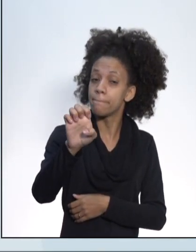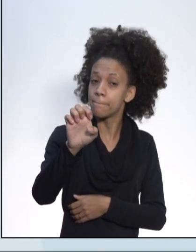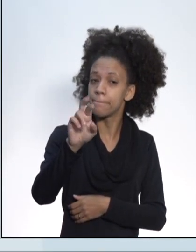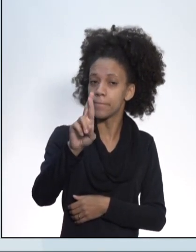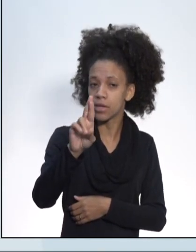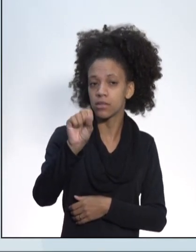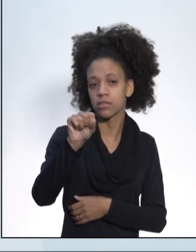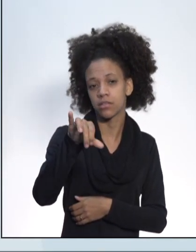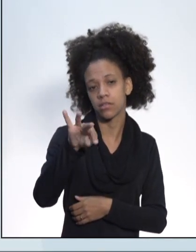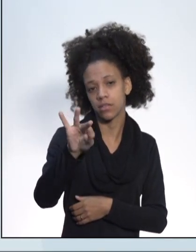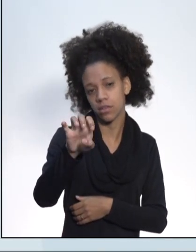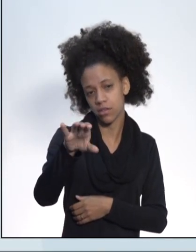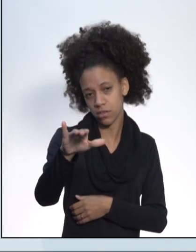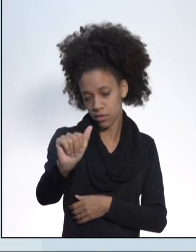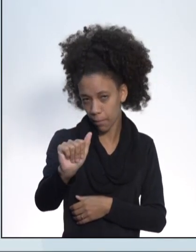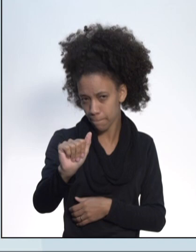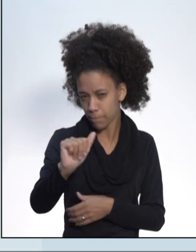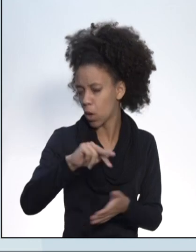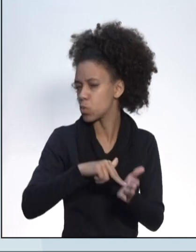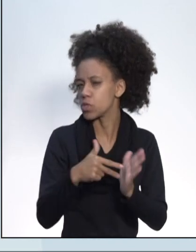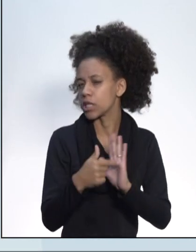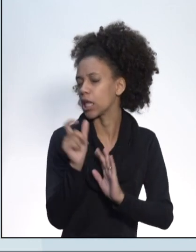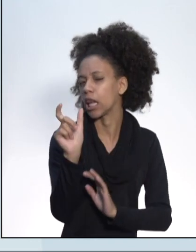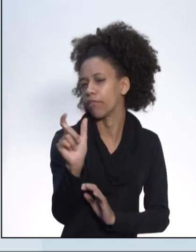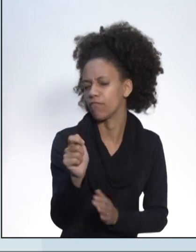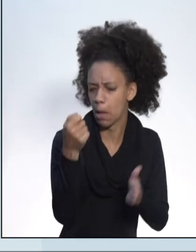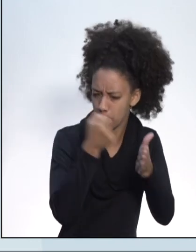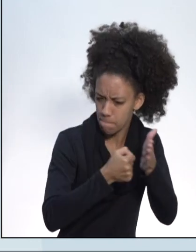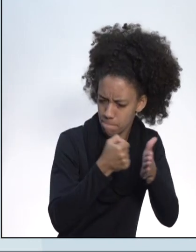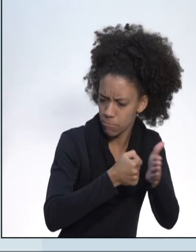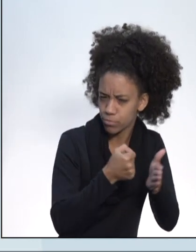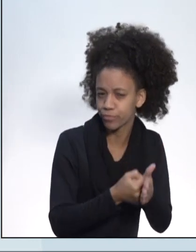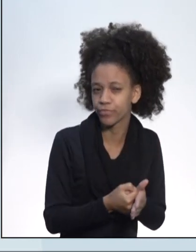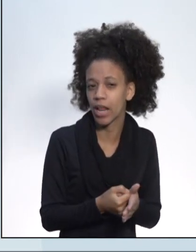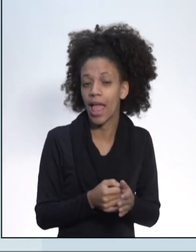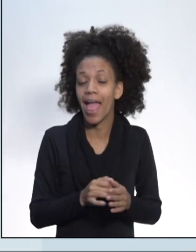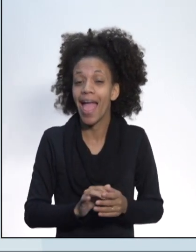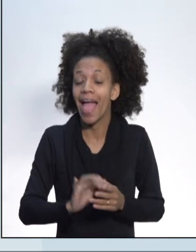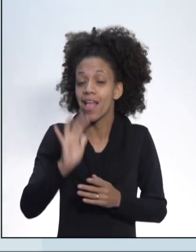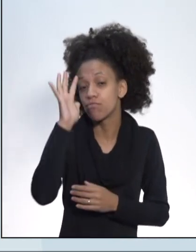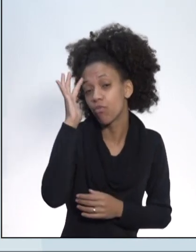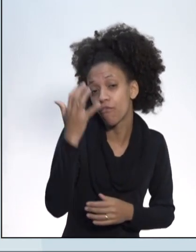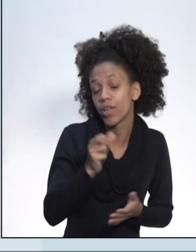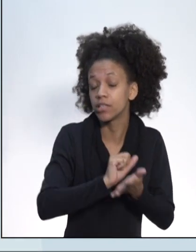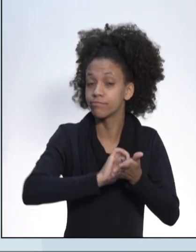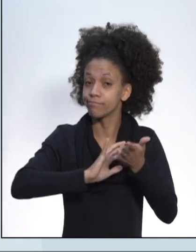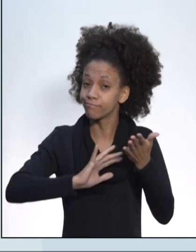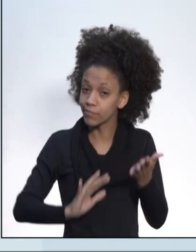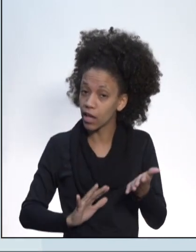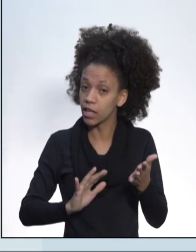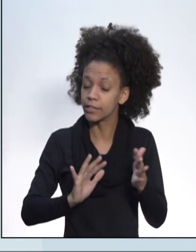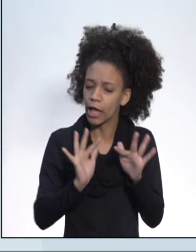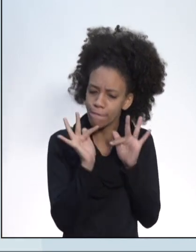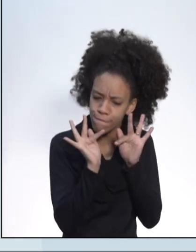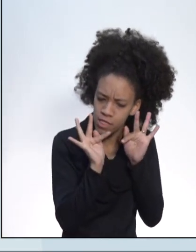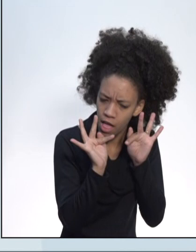persistência. E o que ela significa? É completar tarefas e terminar o que